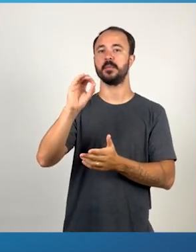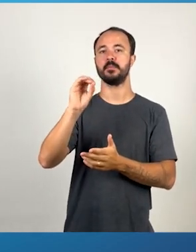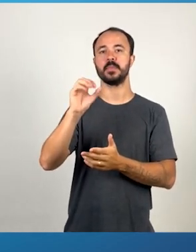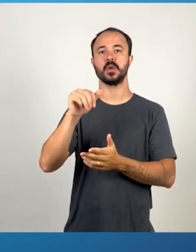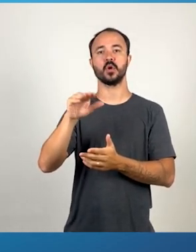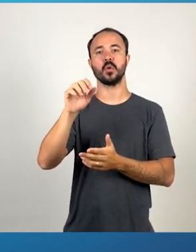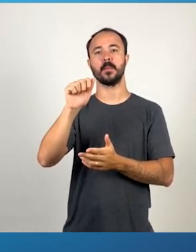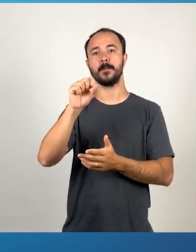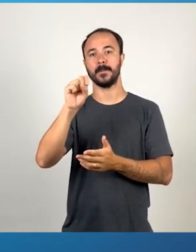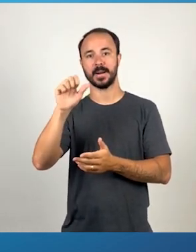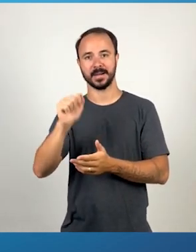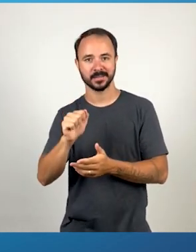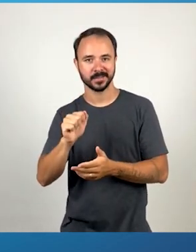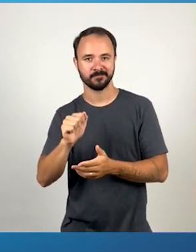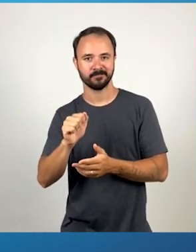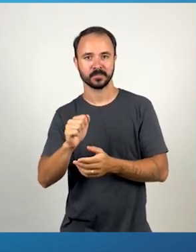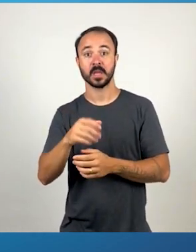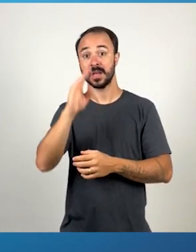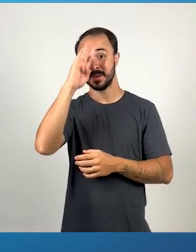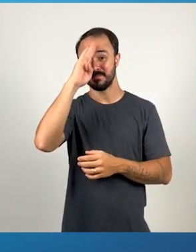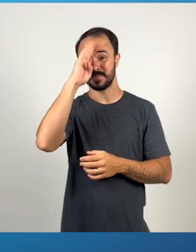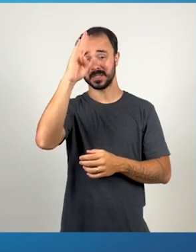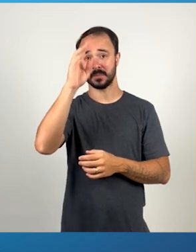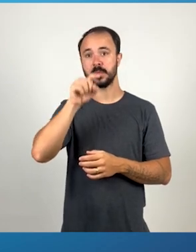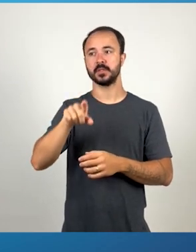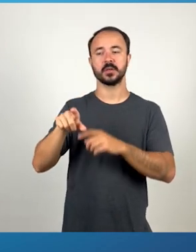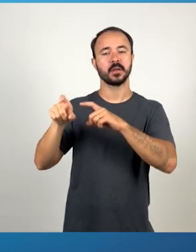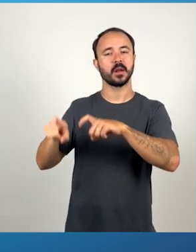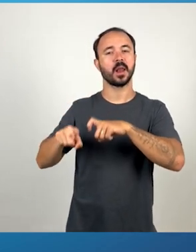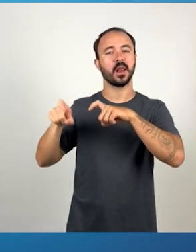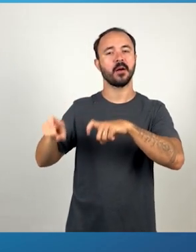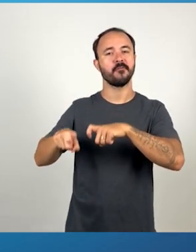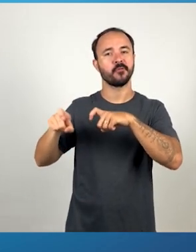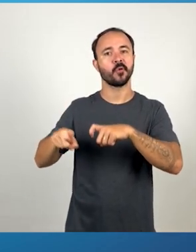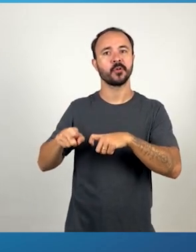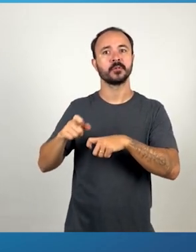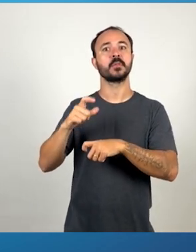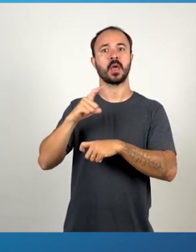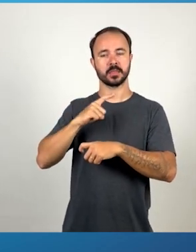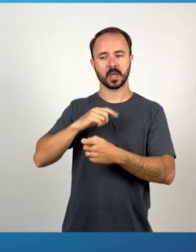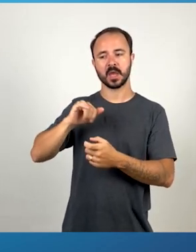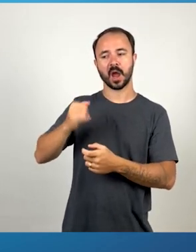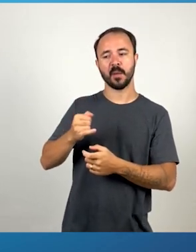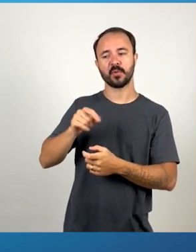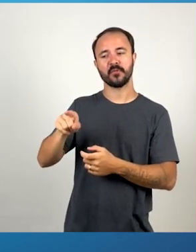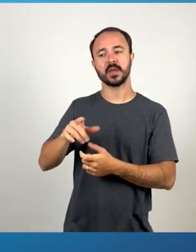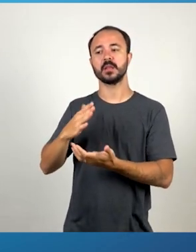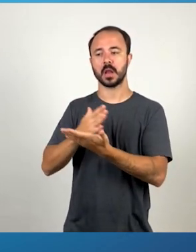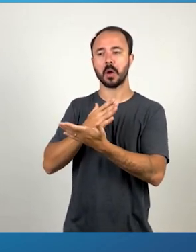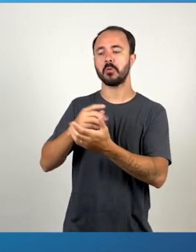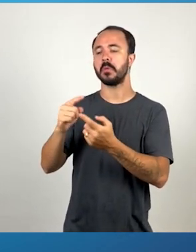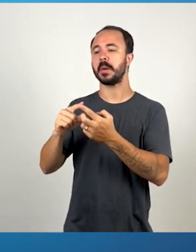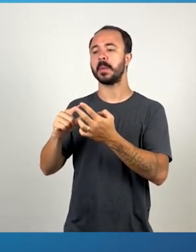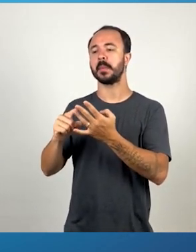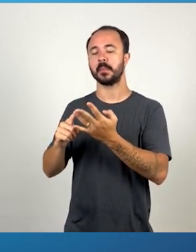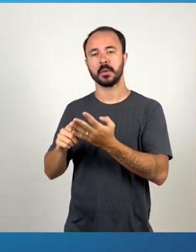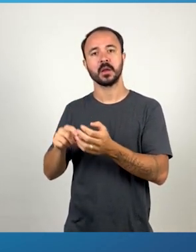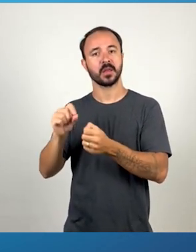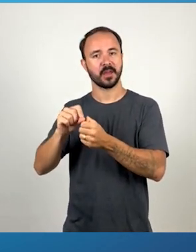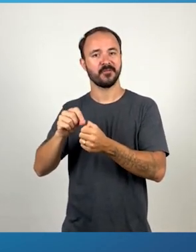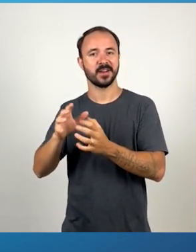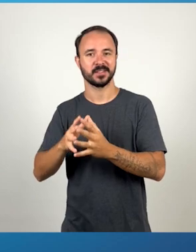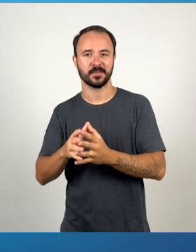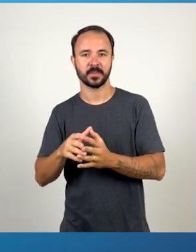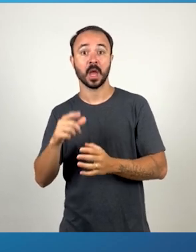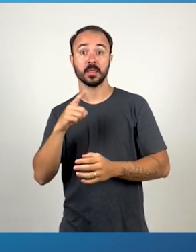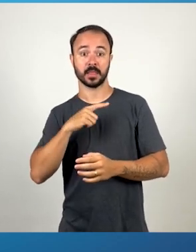orgânica proveniente das lavouras, e isso favorece, tá? Uma empresa aqui na nossa região, ela utiliza esse tipo